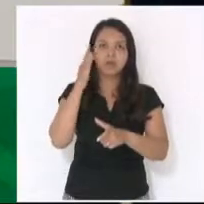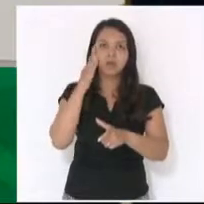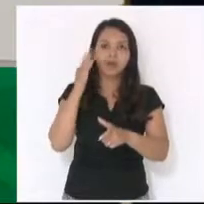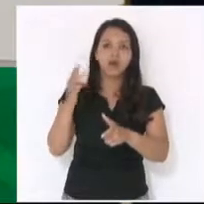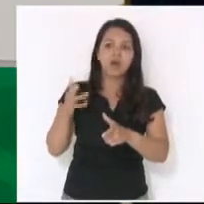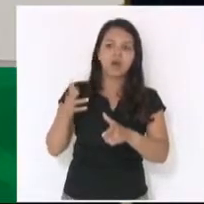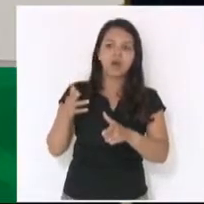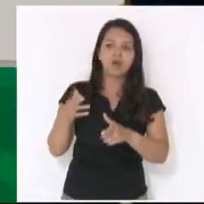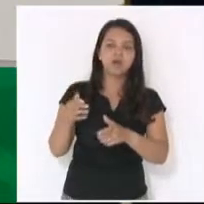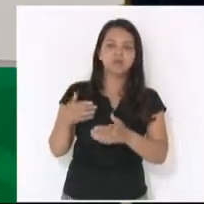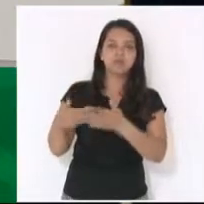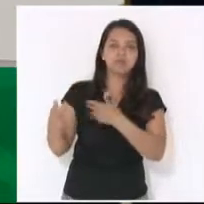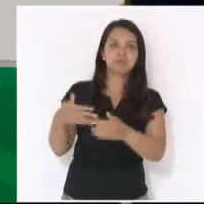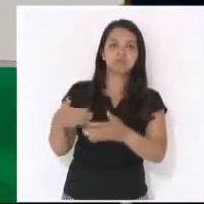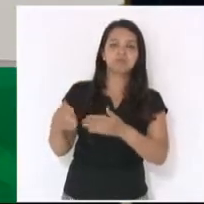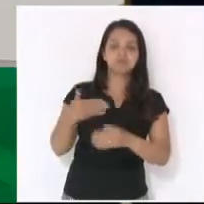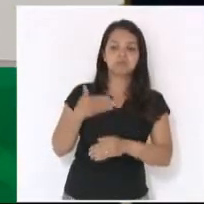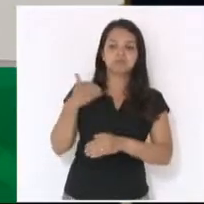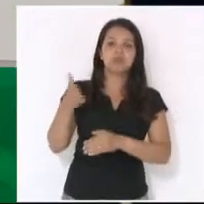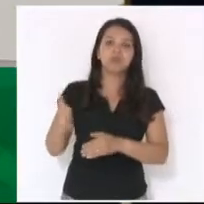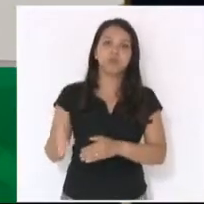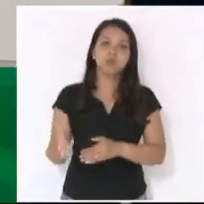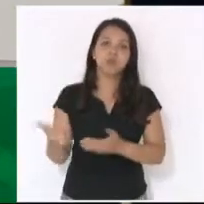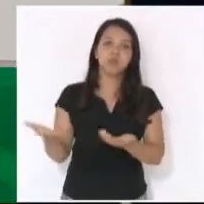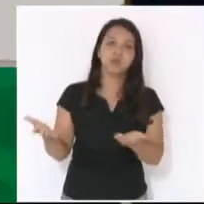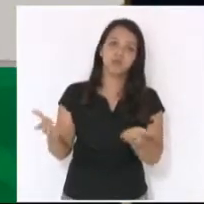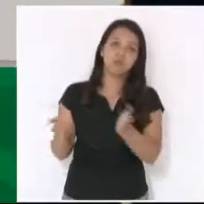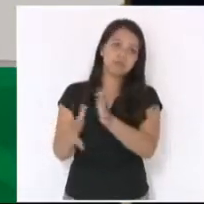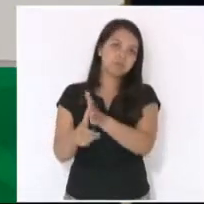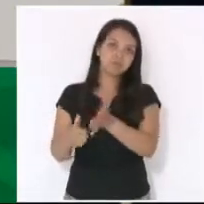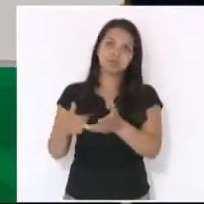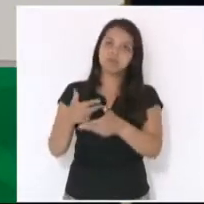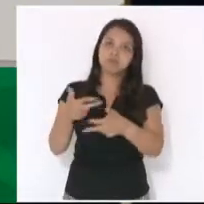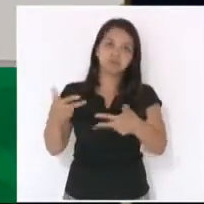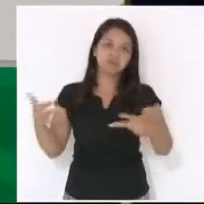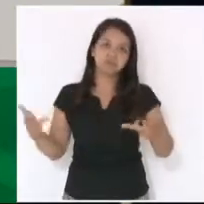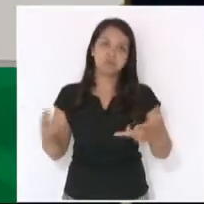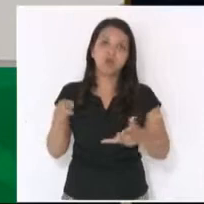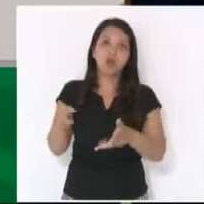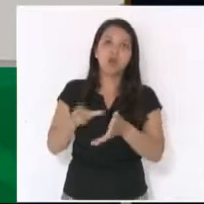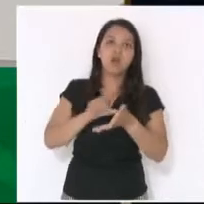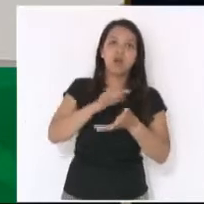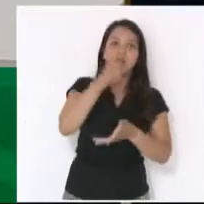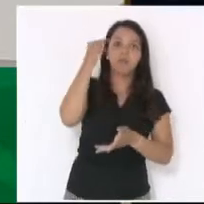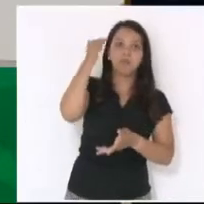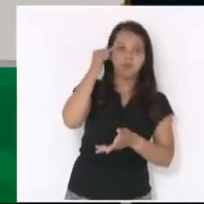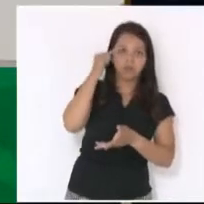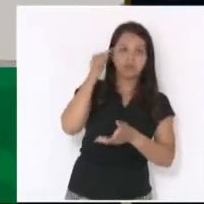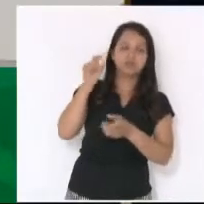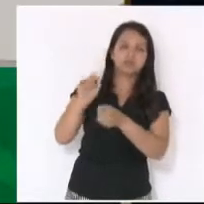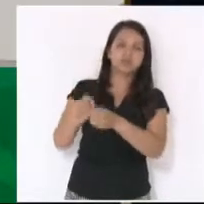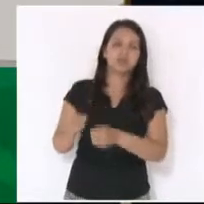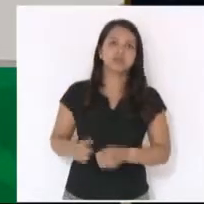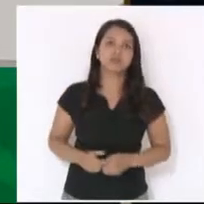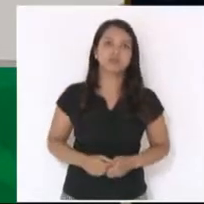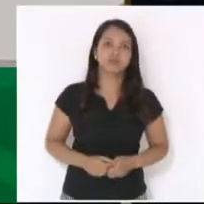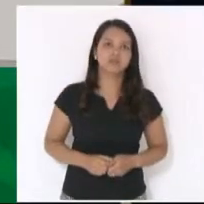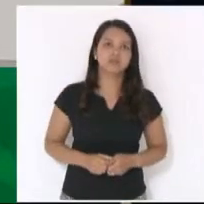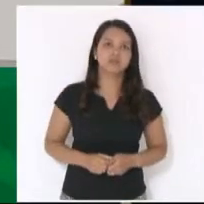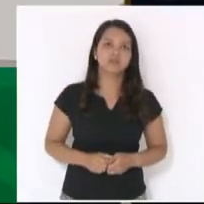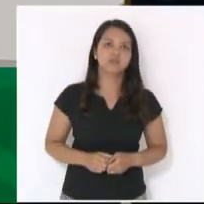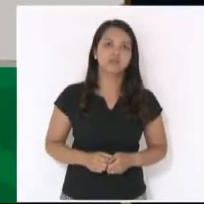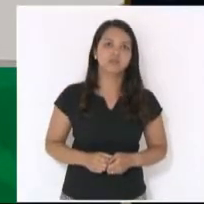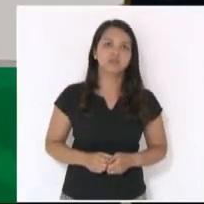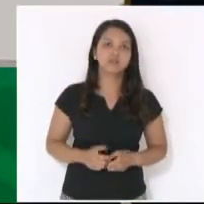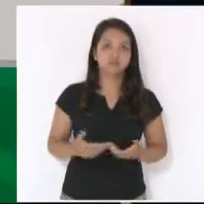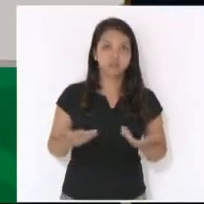para que antes dele praticar um delito ele Pense antes de fazer então o